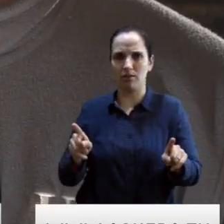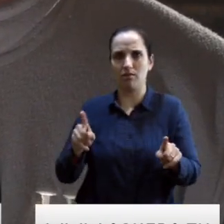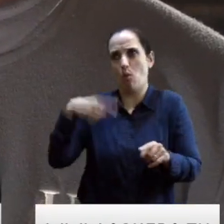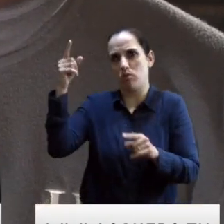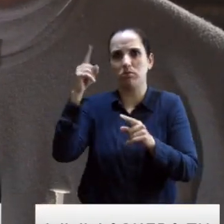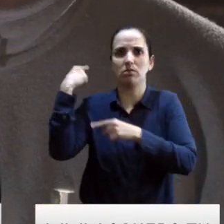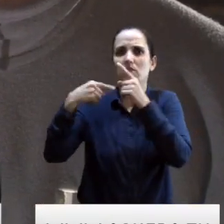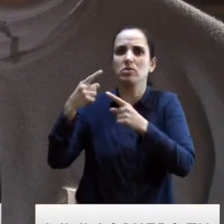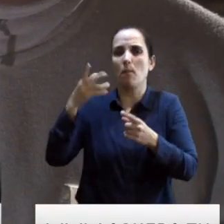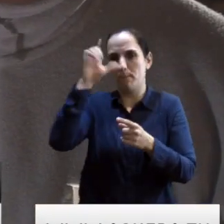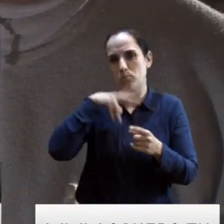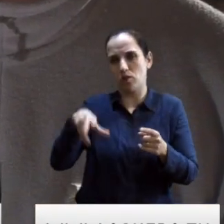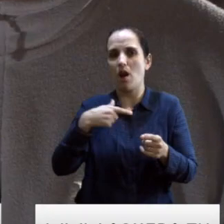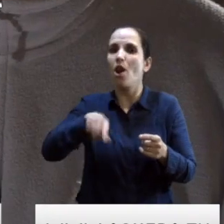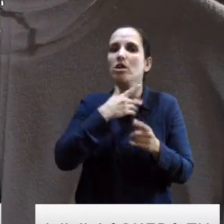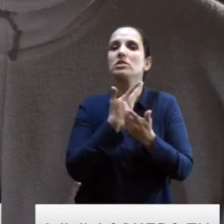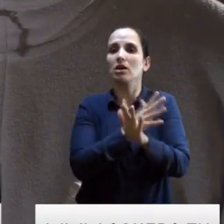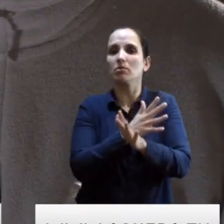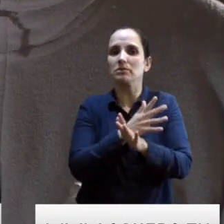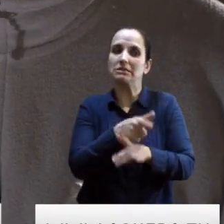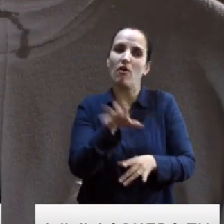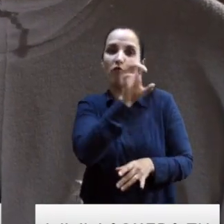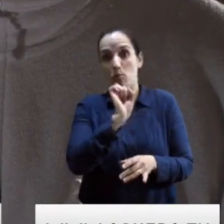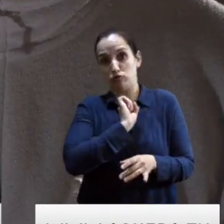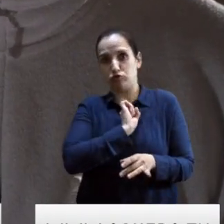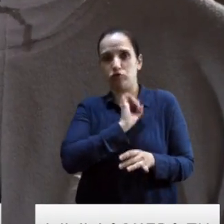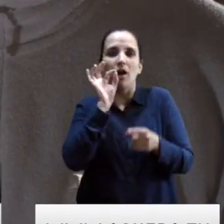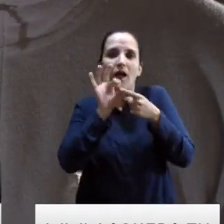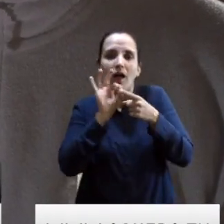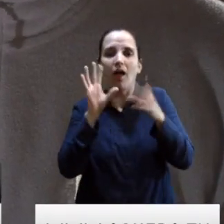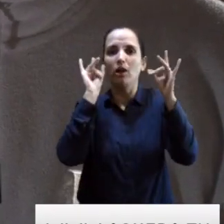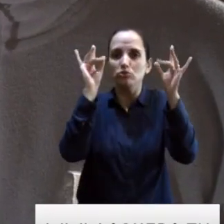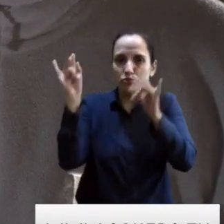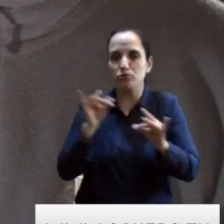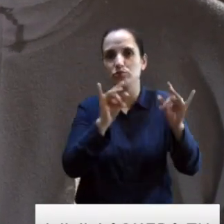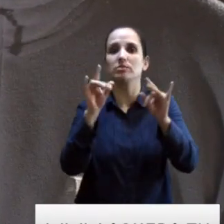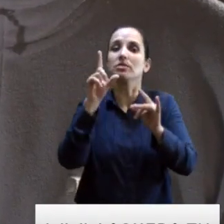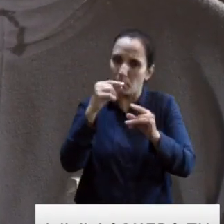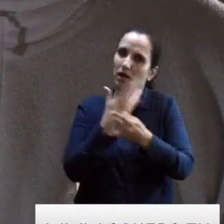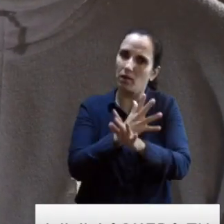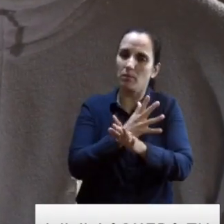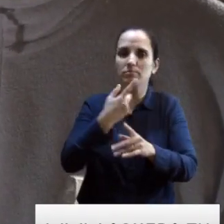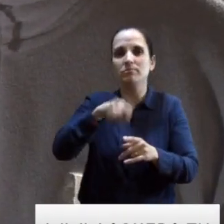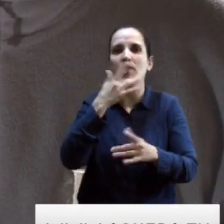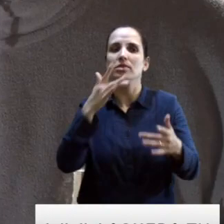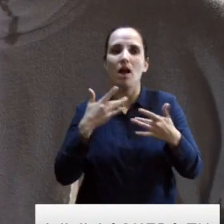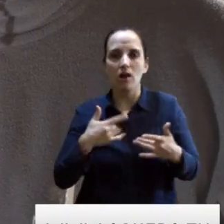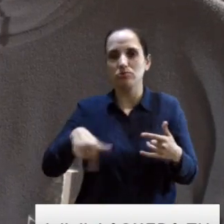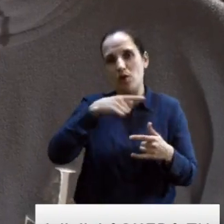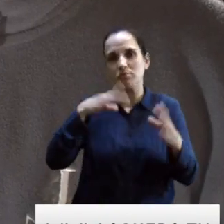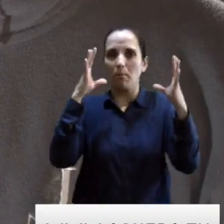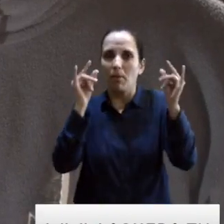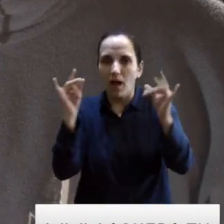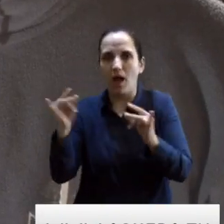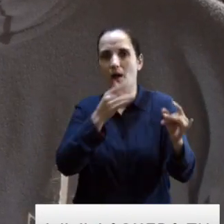das outras tradições do nosso país. Nós queimamos o Judas desta nossa forma, brincando, também queimamos o Judas, mas esta parte dos teatros que nós